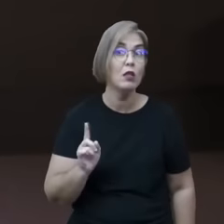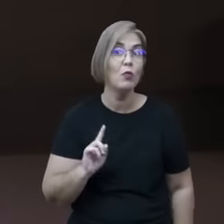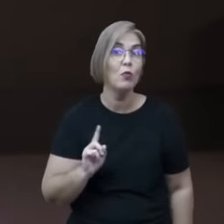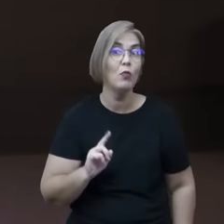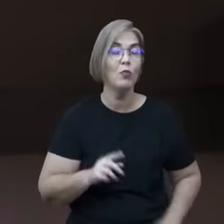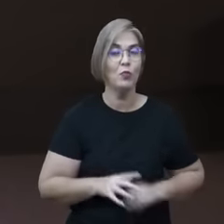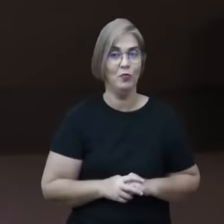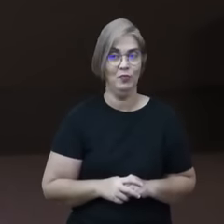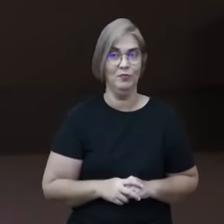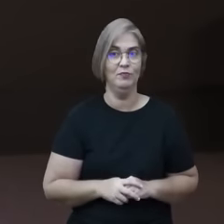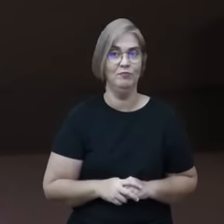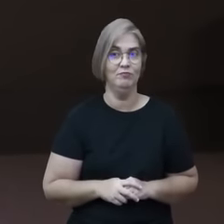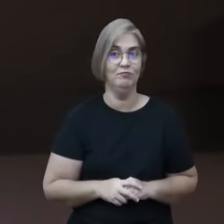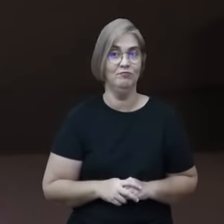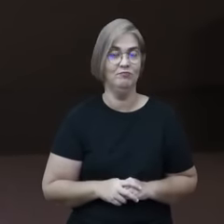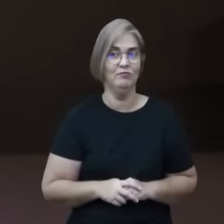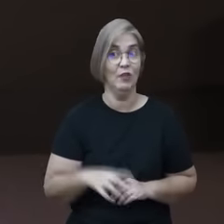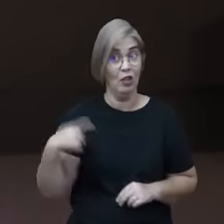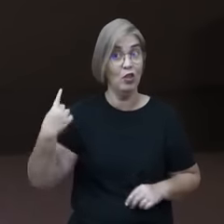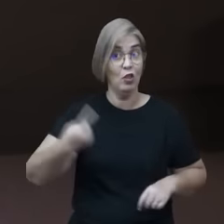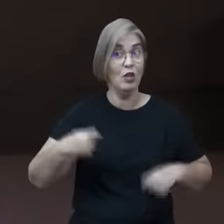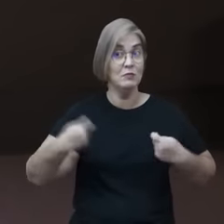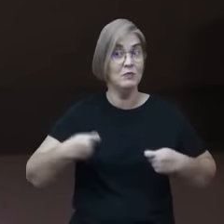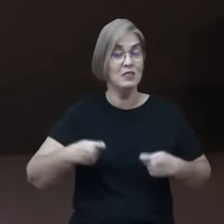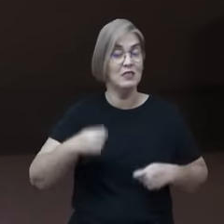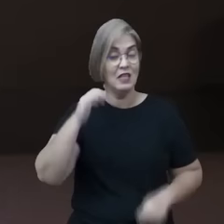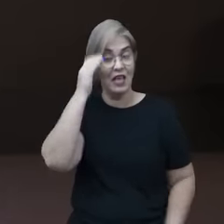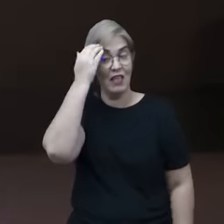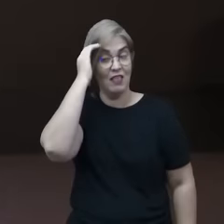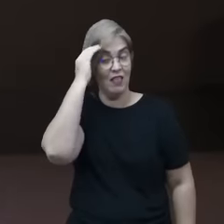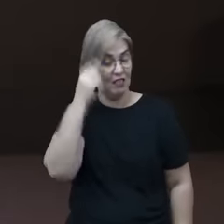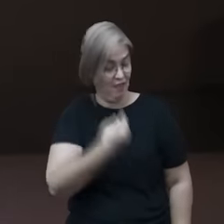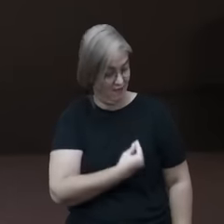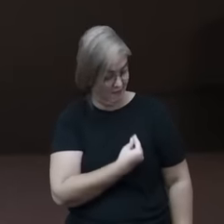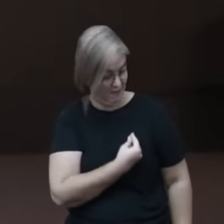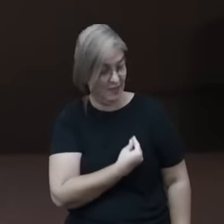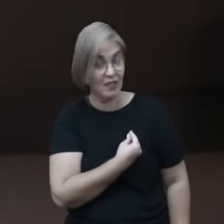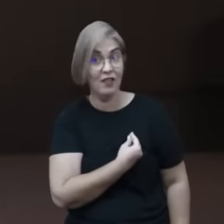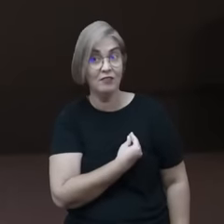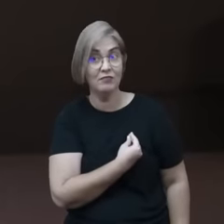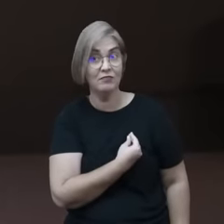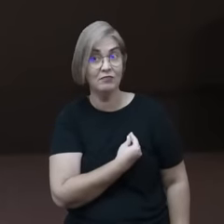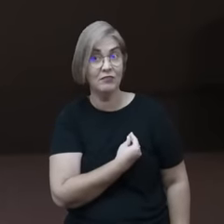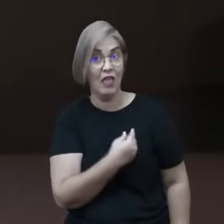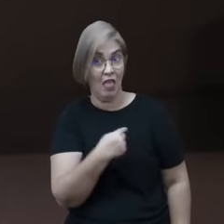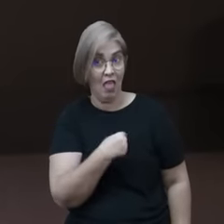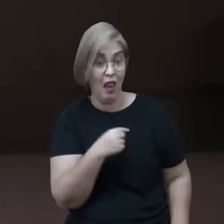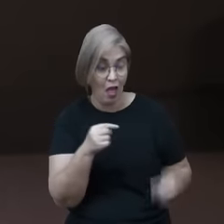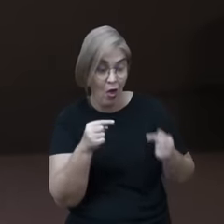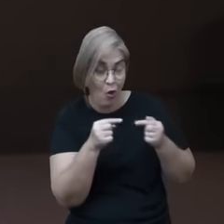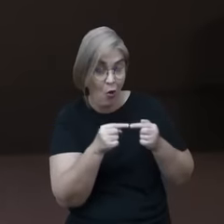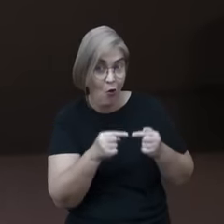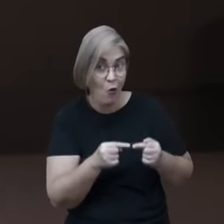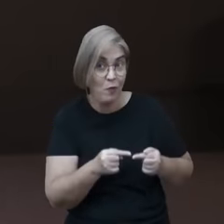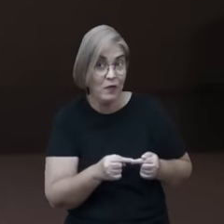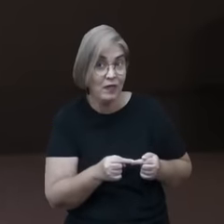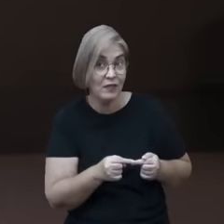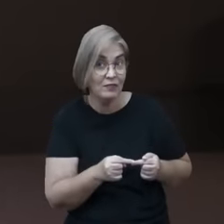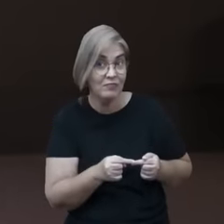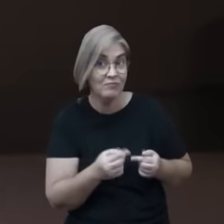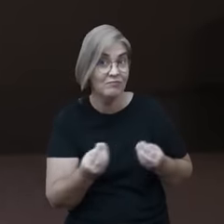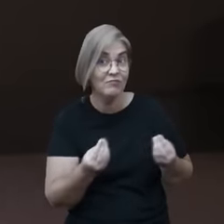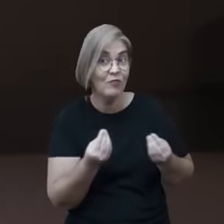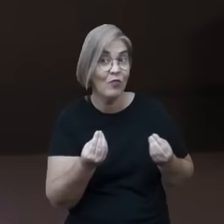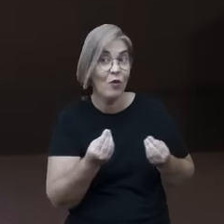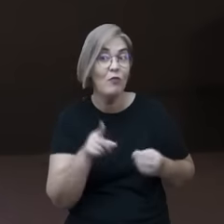compreendê-la, como é que nós vamos tentar enquadrá-la de alguma maneira, mas dependerá sobretudo da decisão em relação ao